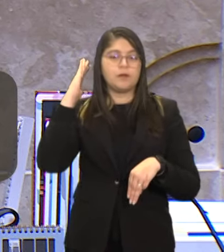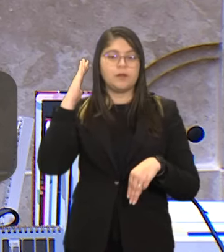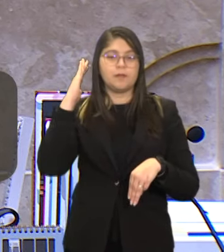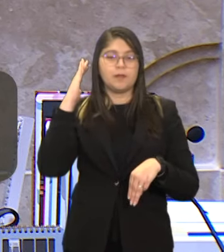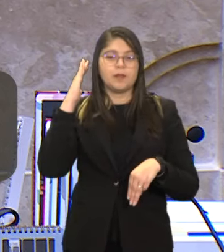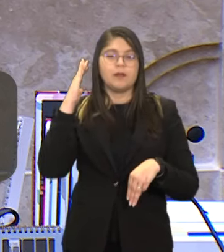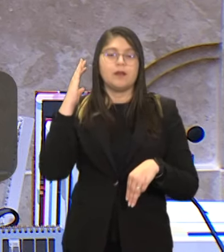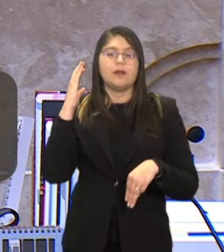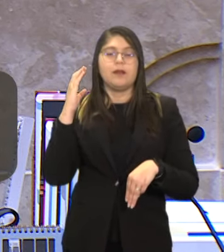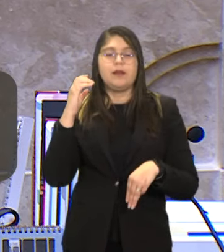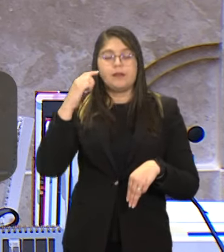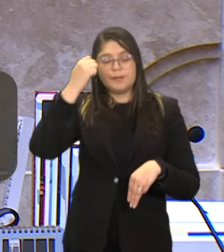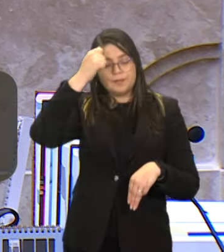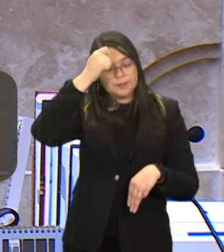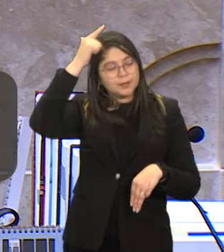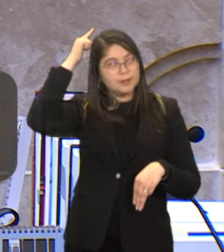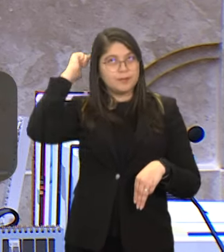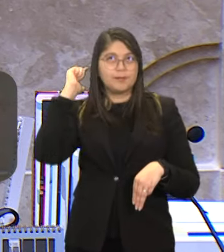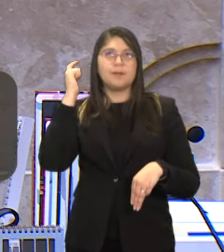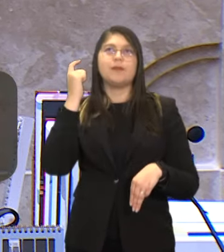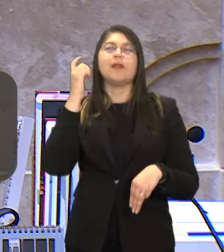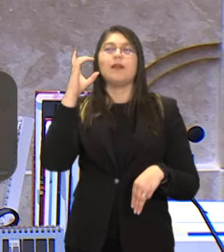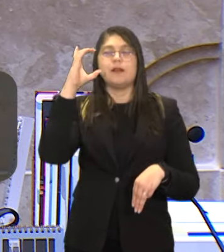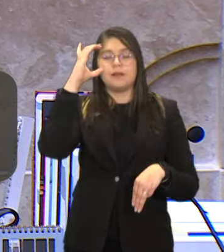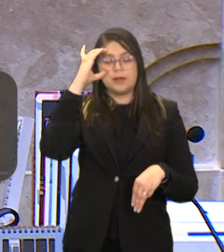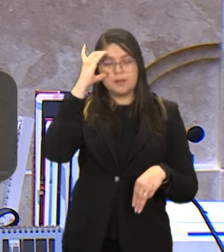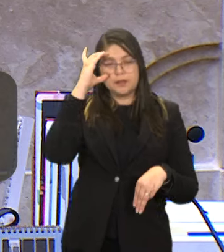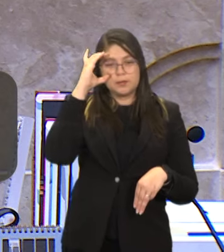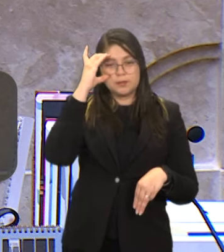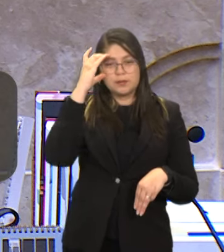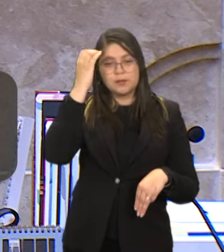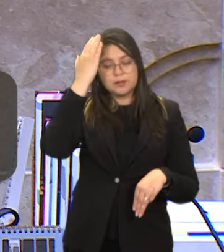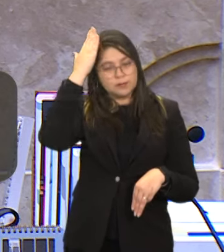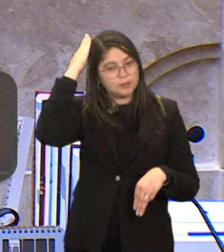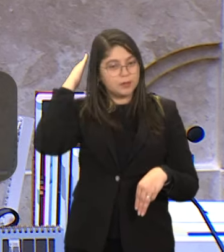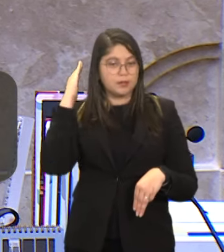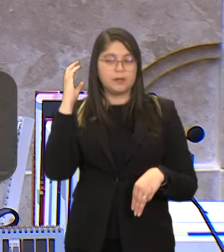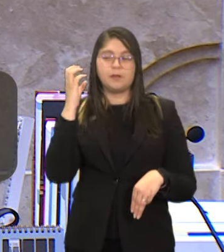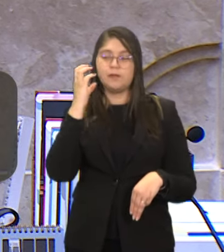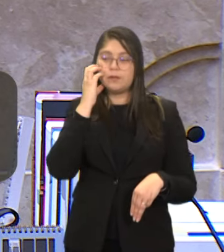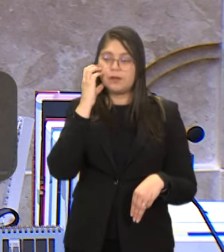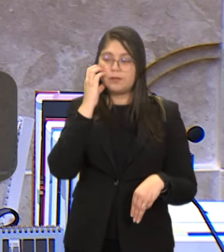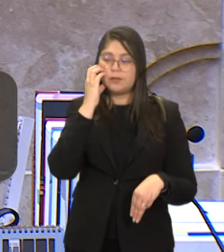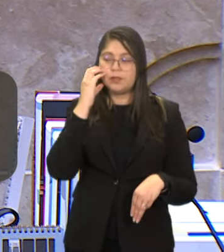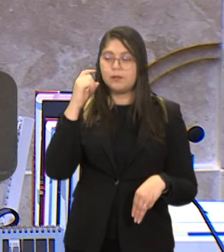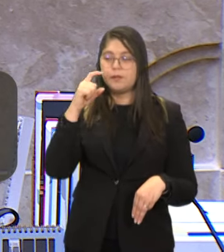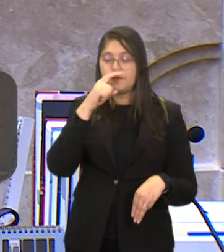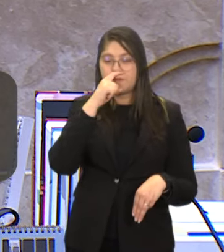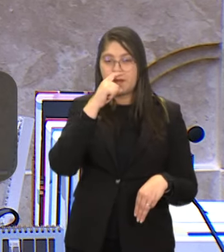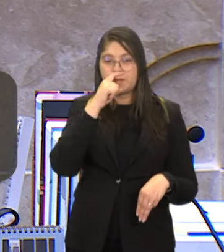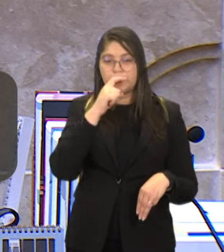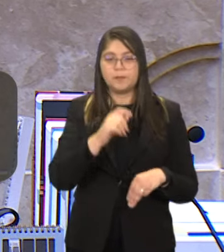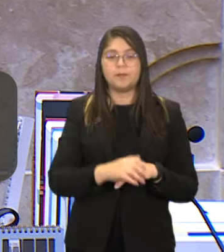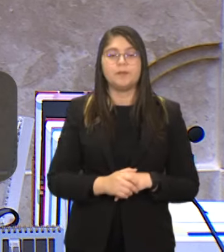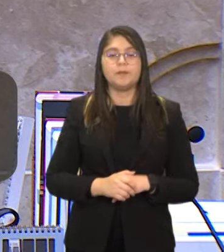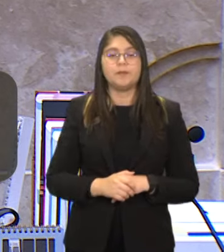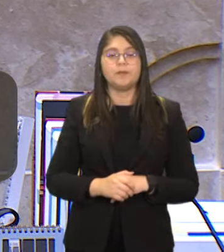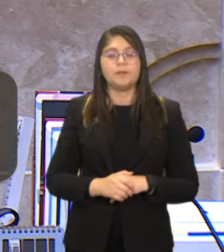de Moraes, Nunes Marques, André Mendonça, Cristiano Zanin e Flávio Dino. Procurador-Geral da República, Dr. Paulo Gustavo Gonê